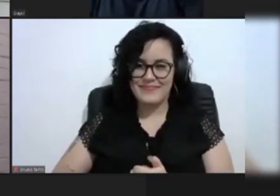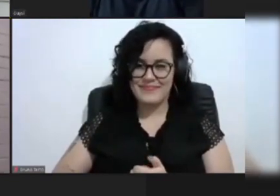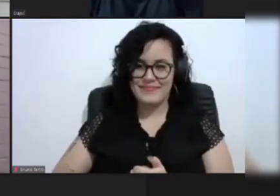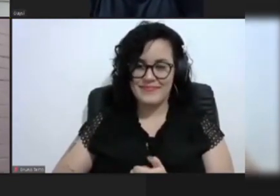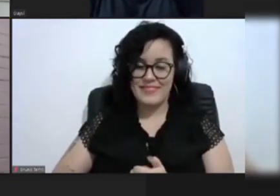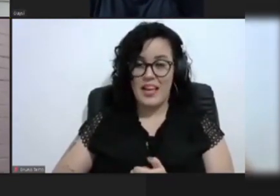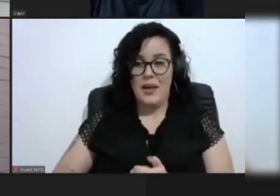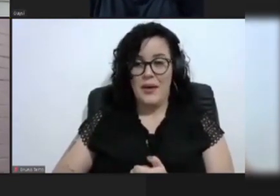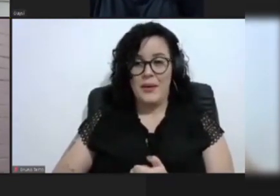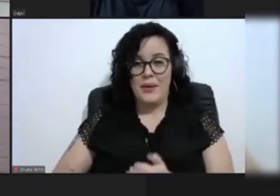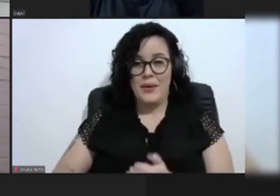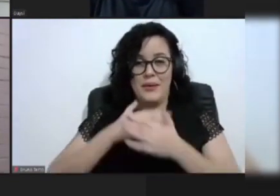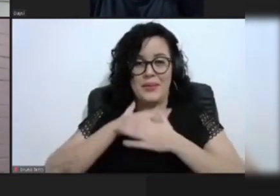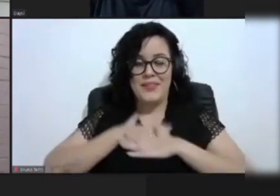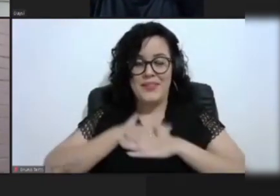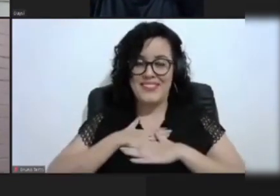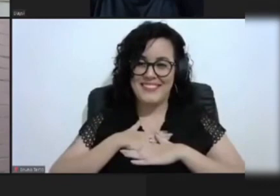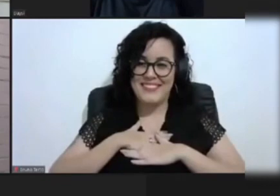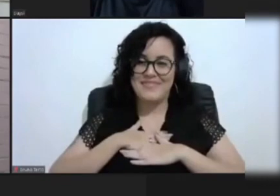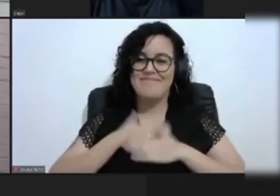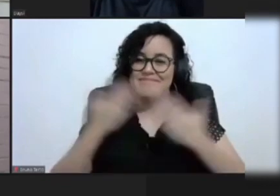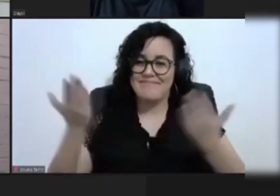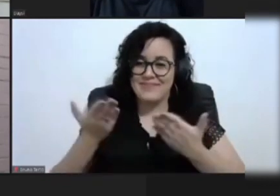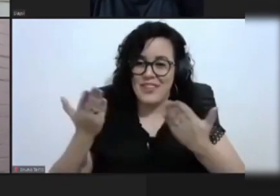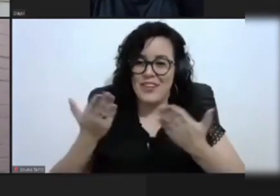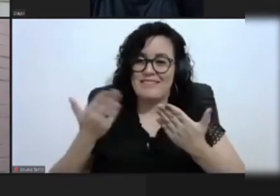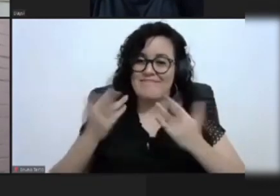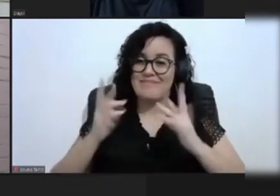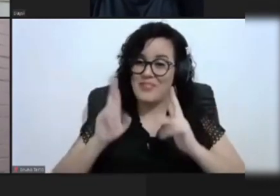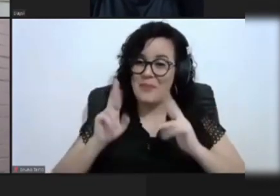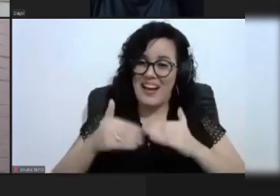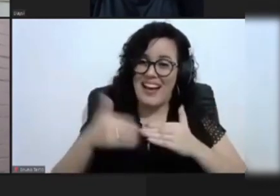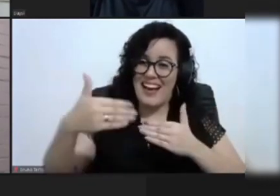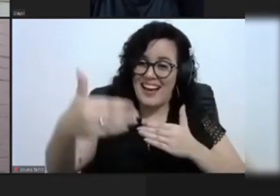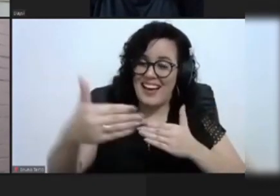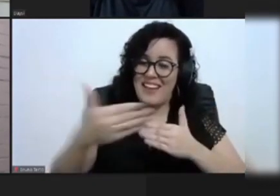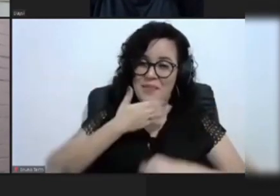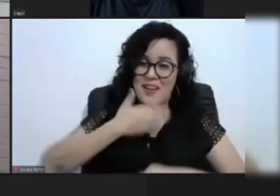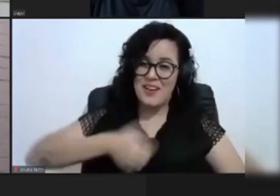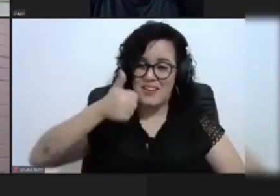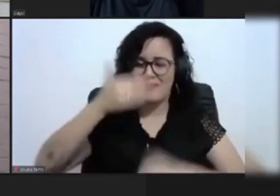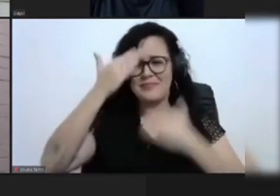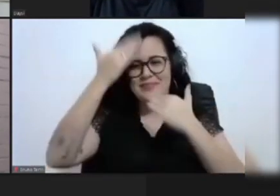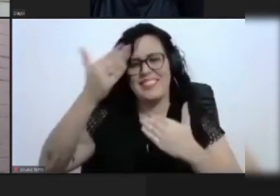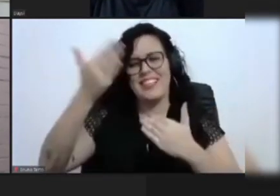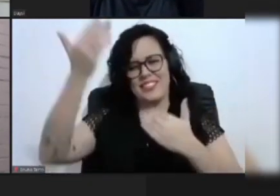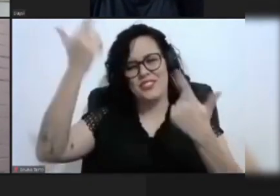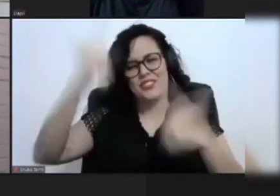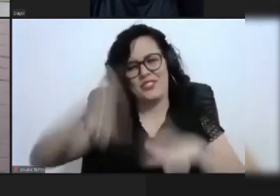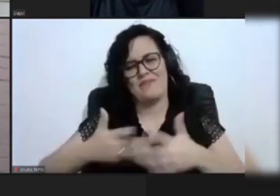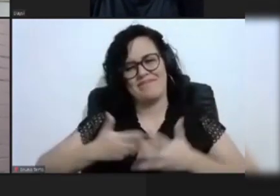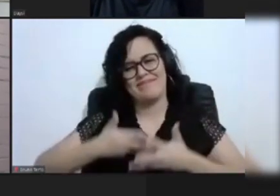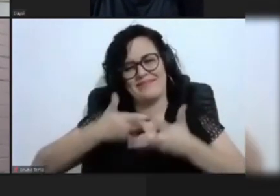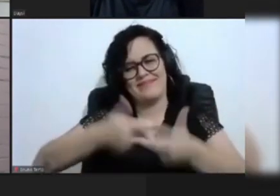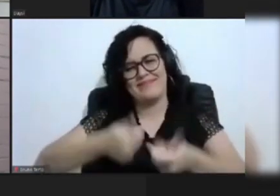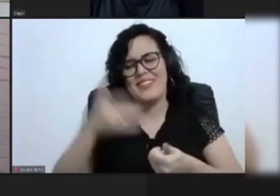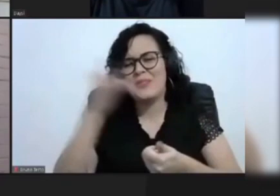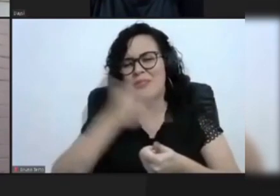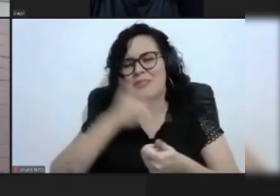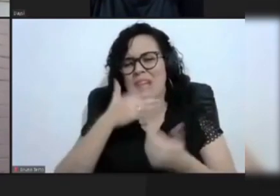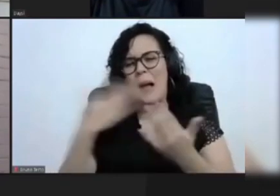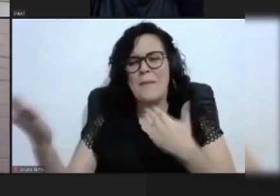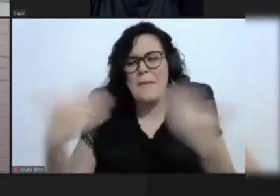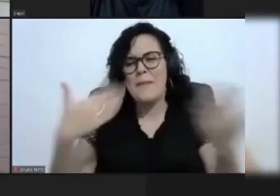Bom, gente, que nós tenhamos dias melhores. Muito obrigada aí mais uma vez pelo convite, foi uma delícia estar conversando